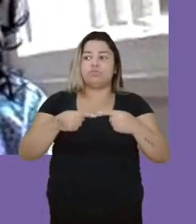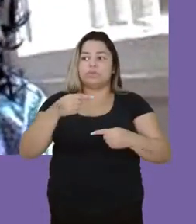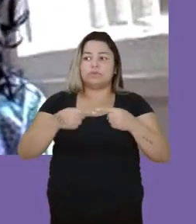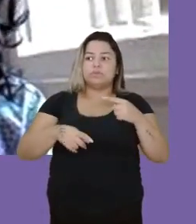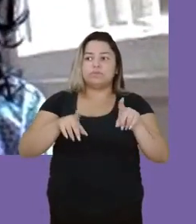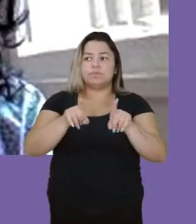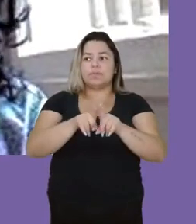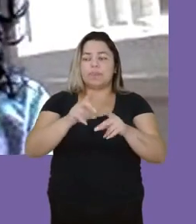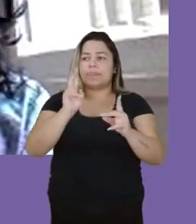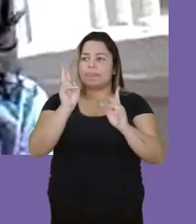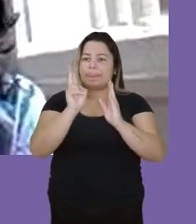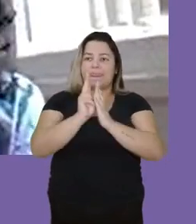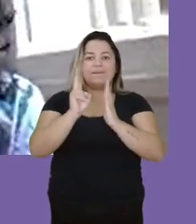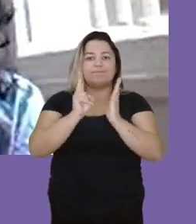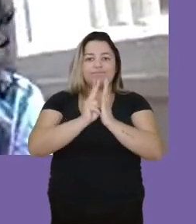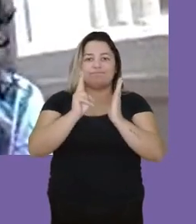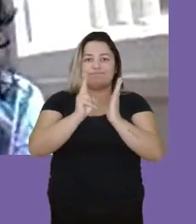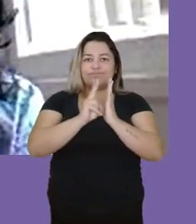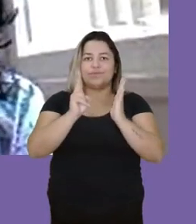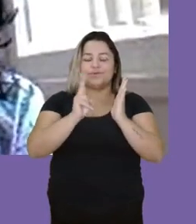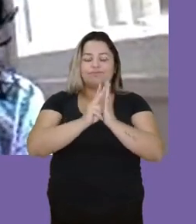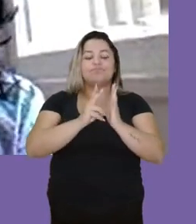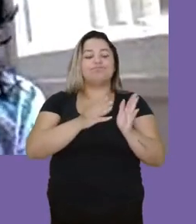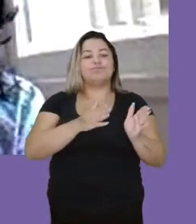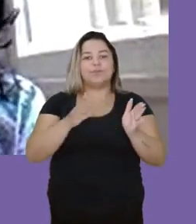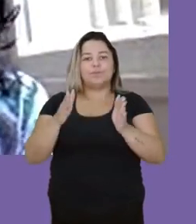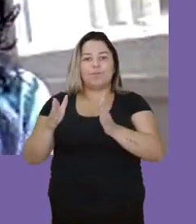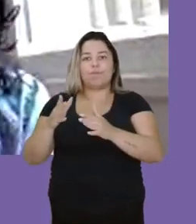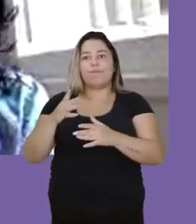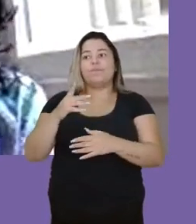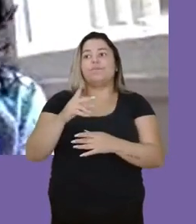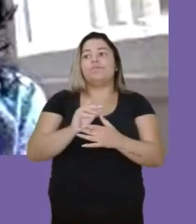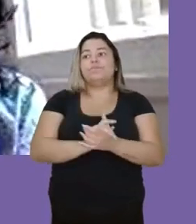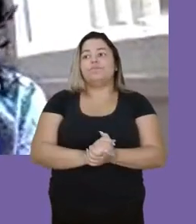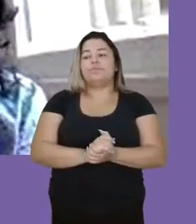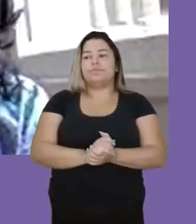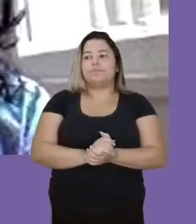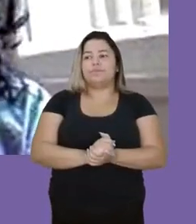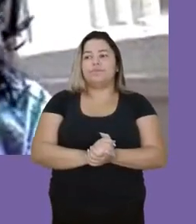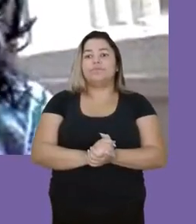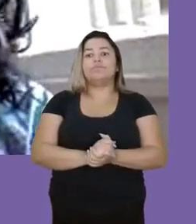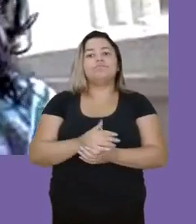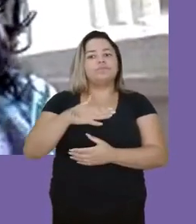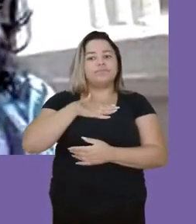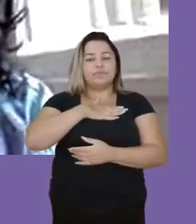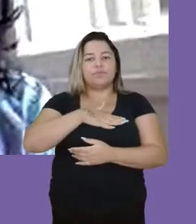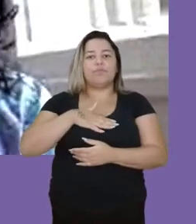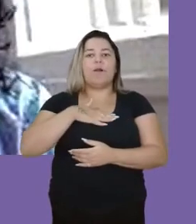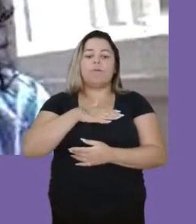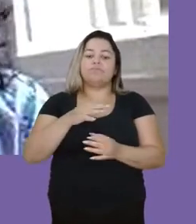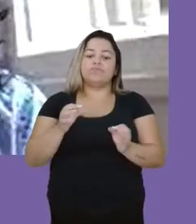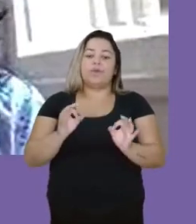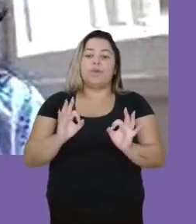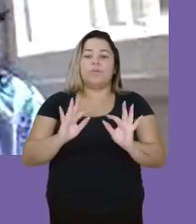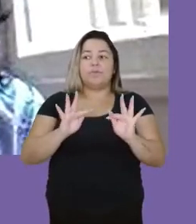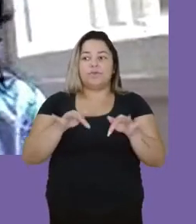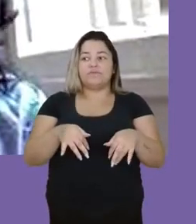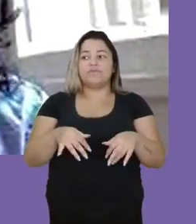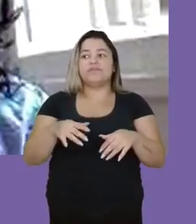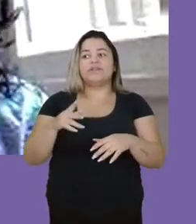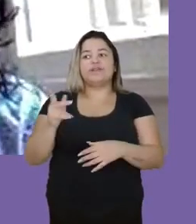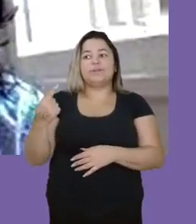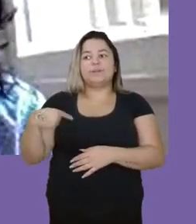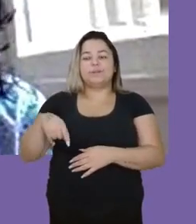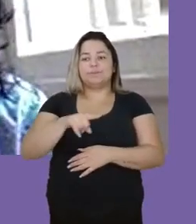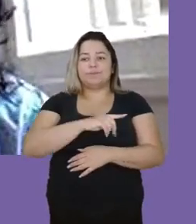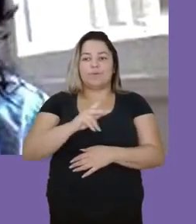mulheres indígenas é, em si só, um processo político, né? Agora, eu queria ouvir, por fim, a nossa professora